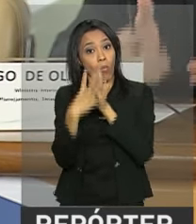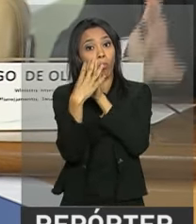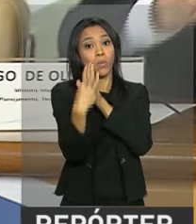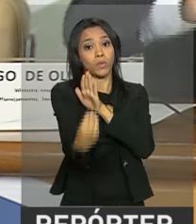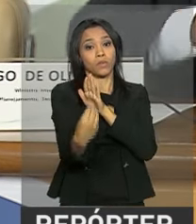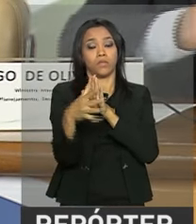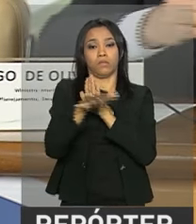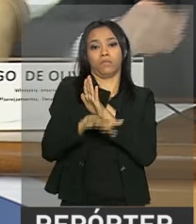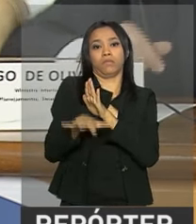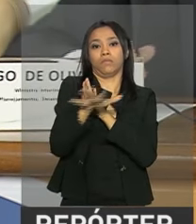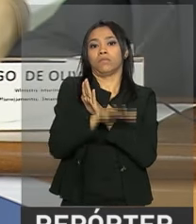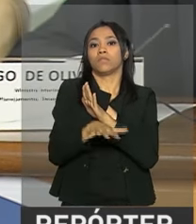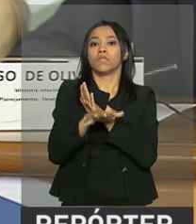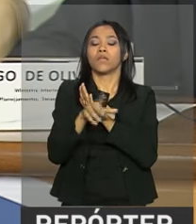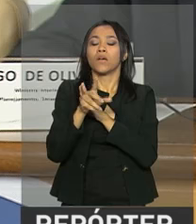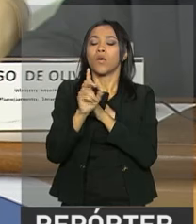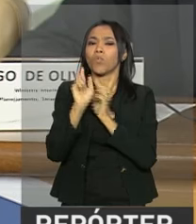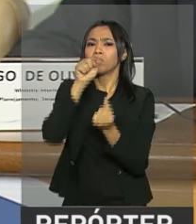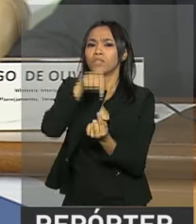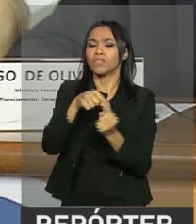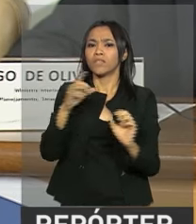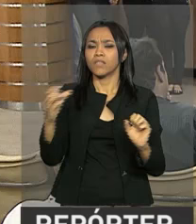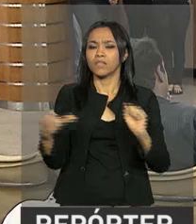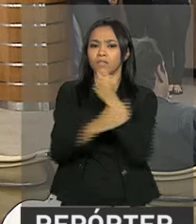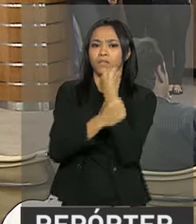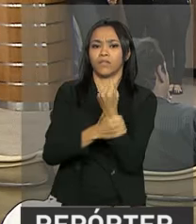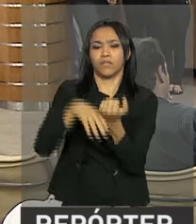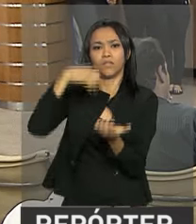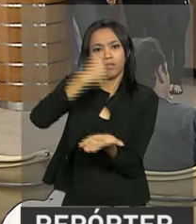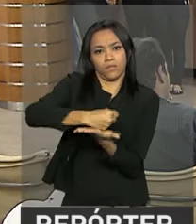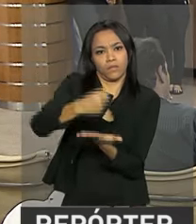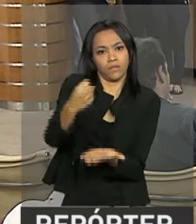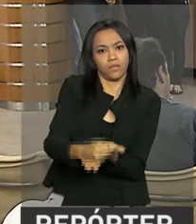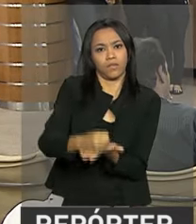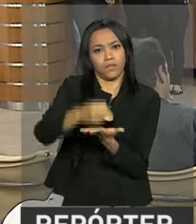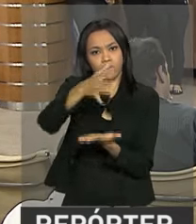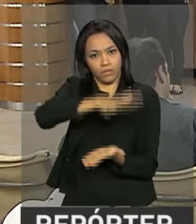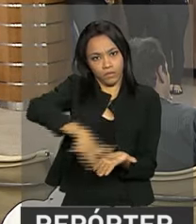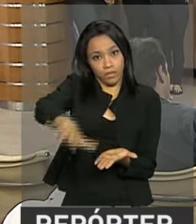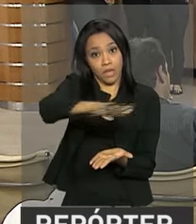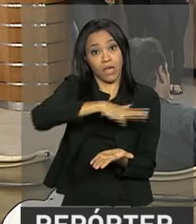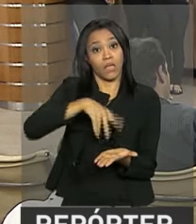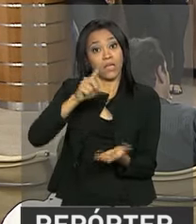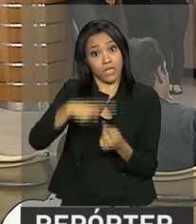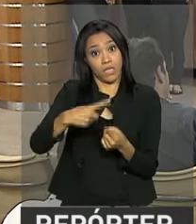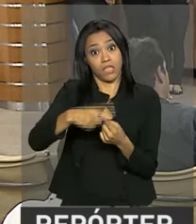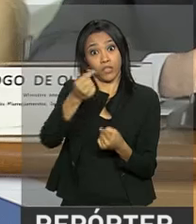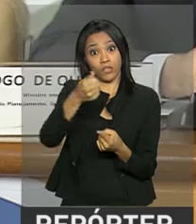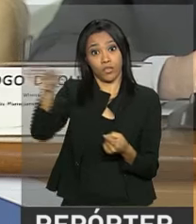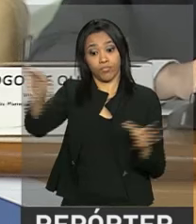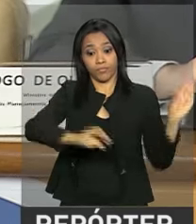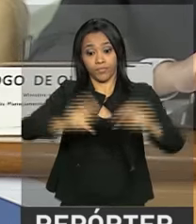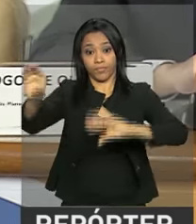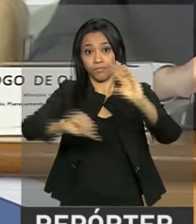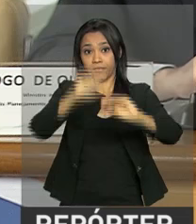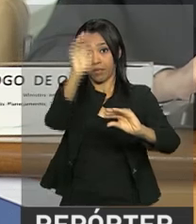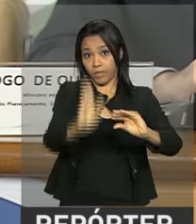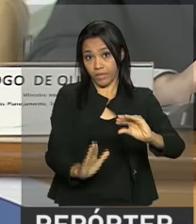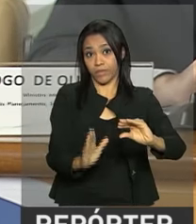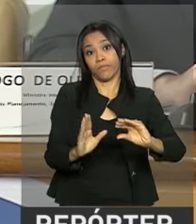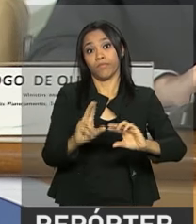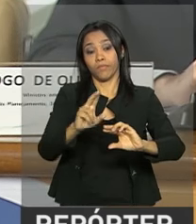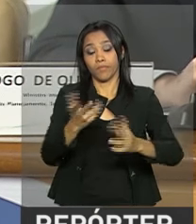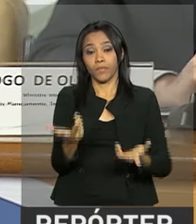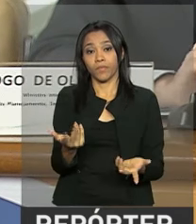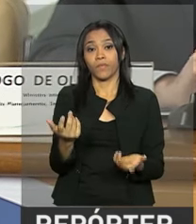provisória, a ideia é garantir mais segurança jurídica para os investidores e atrair mais investimentos para o país. Esses são elementos